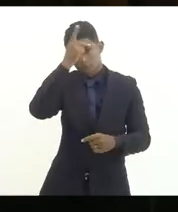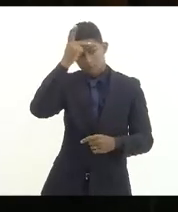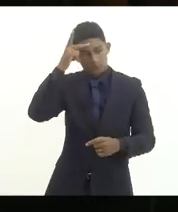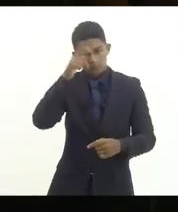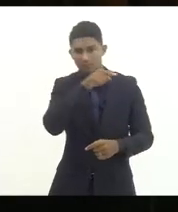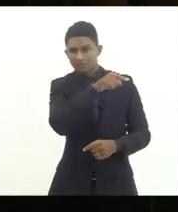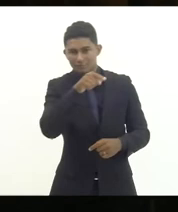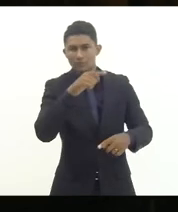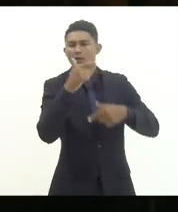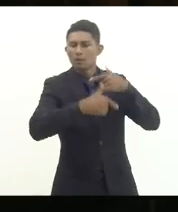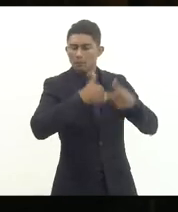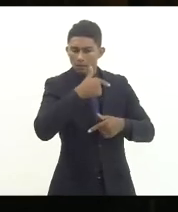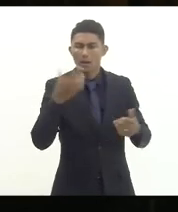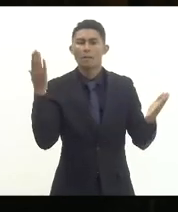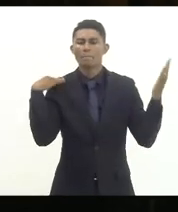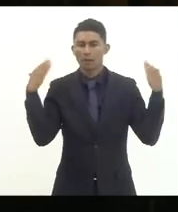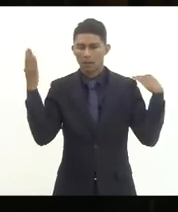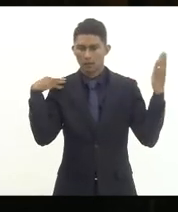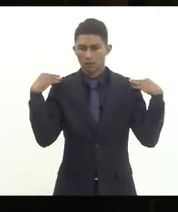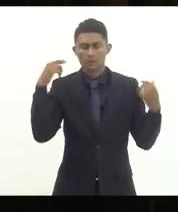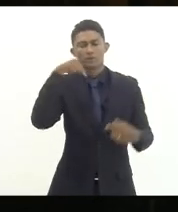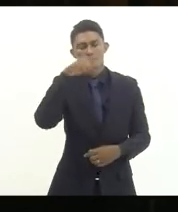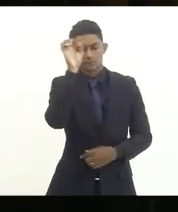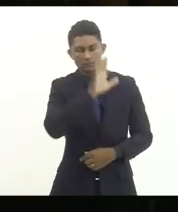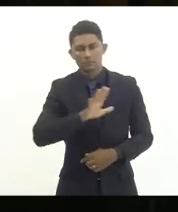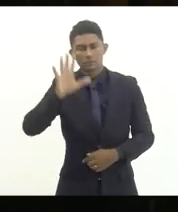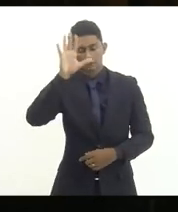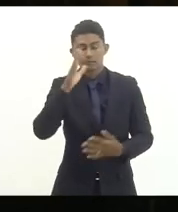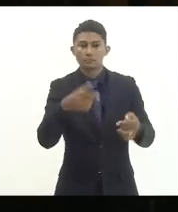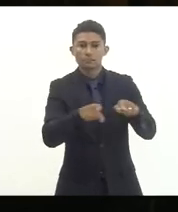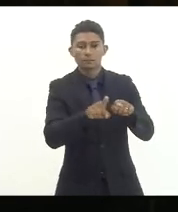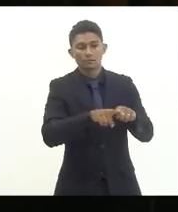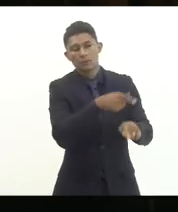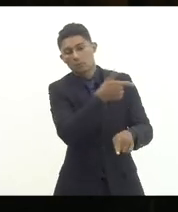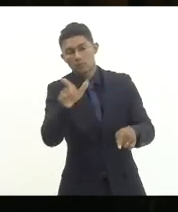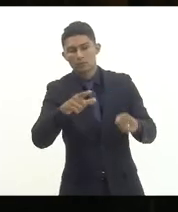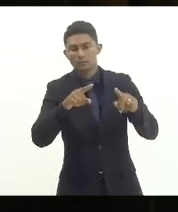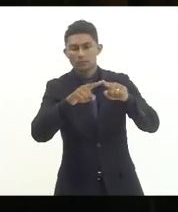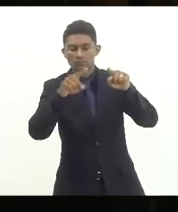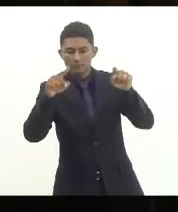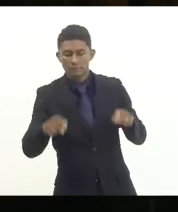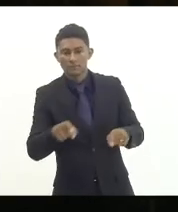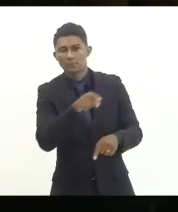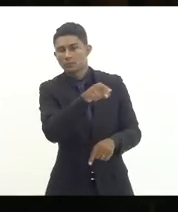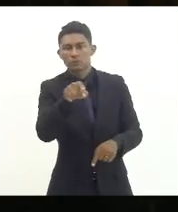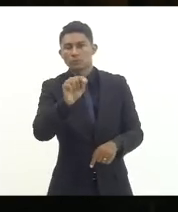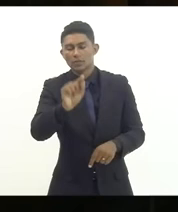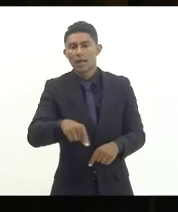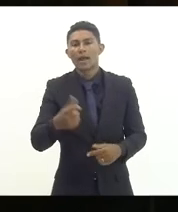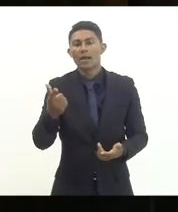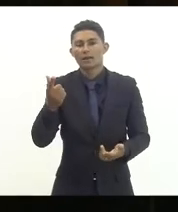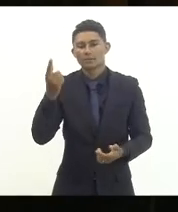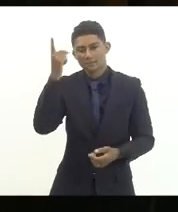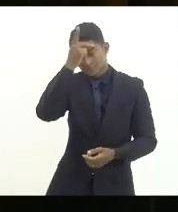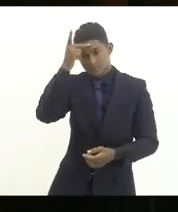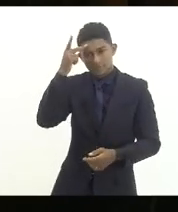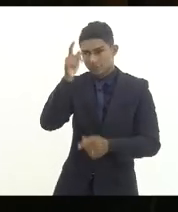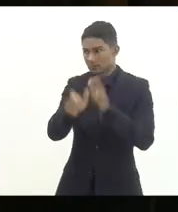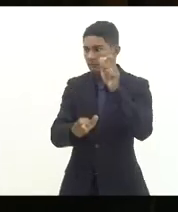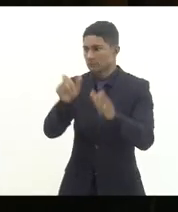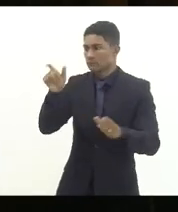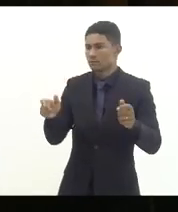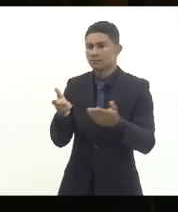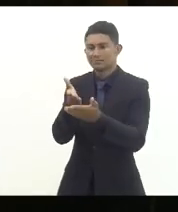Brasil, em serviço ativo, e suplementar, aonde se classificam as demais